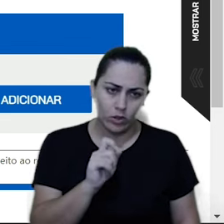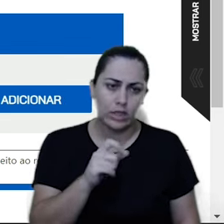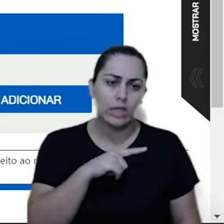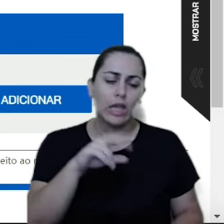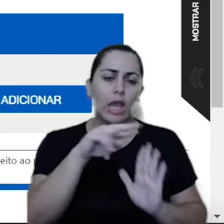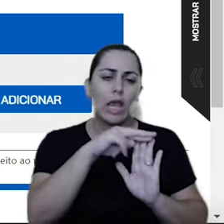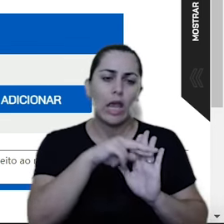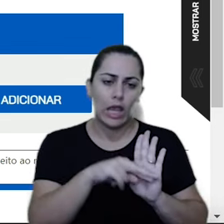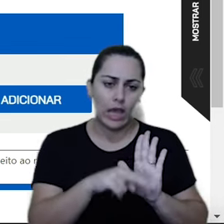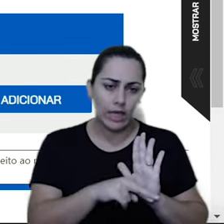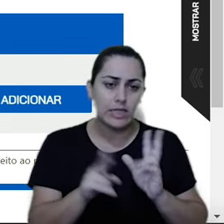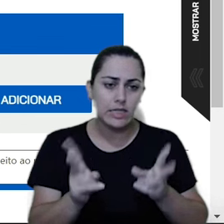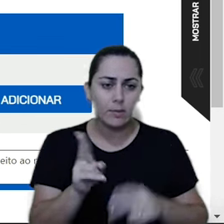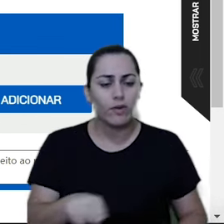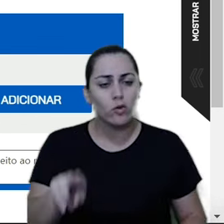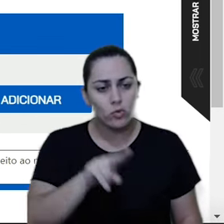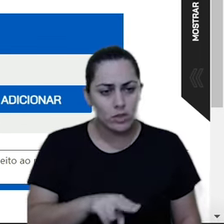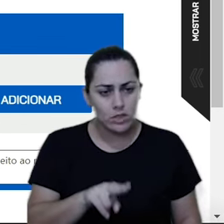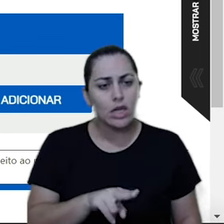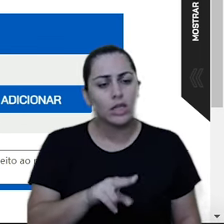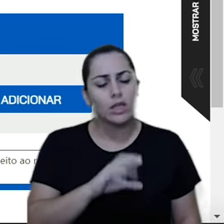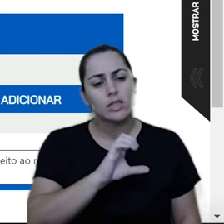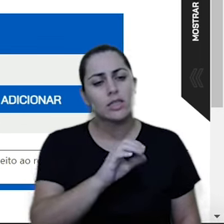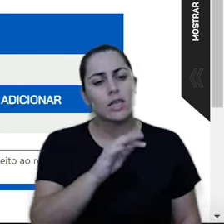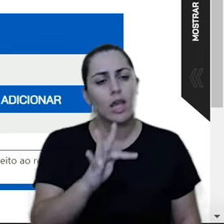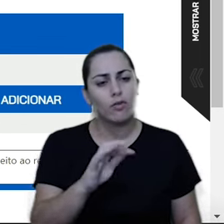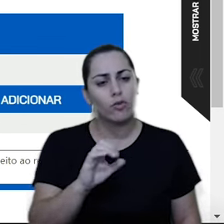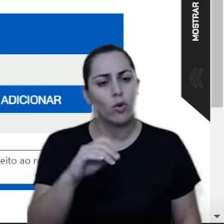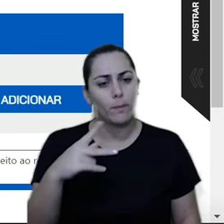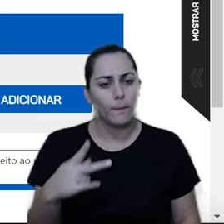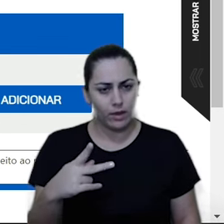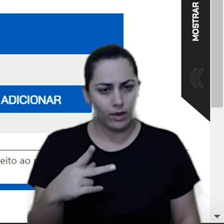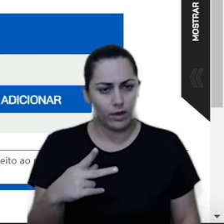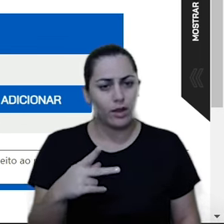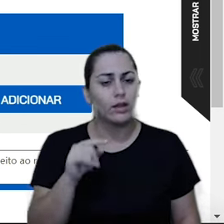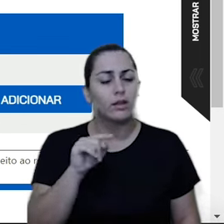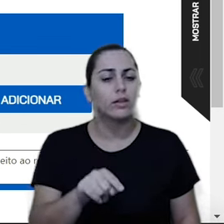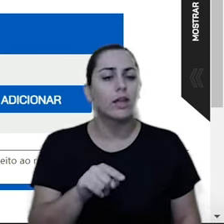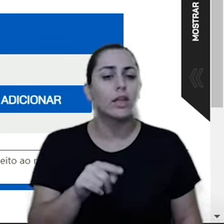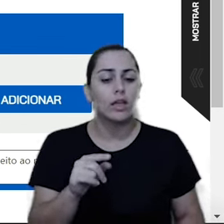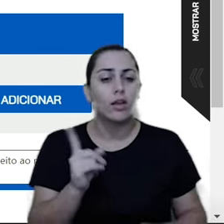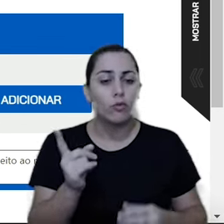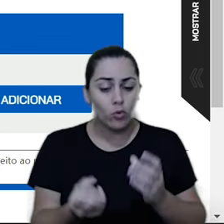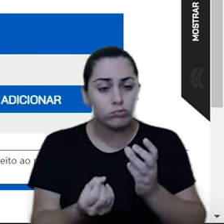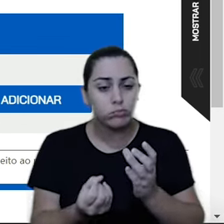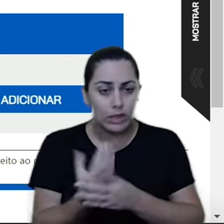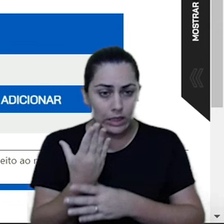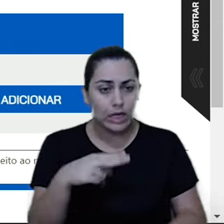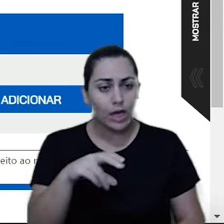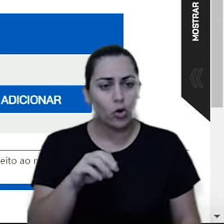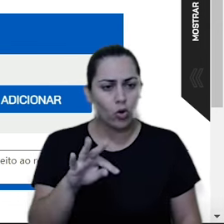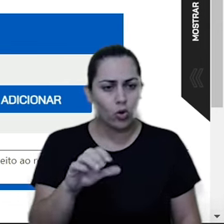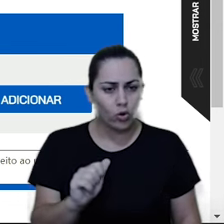criando uma regra toda hora que você for usar um determinada coisa você vai usar essa cfop substituição aí e aí lá na hora de emitir a nota eu vou encontrar